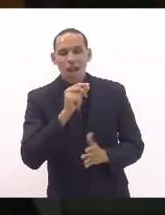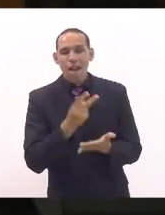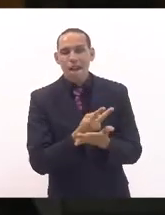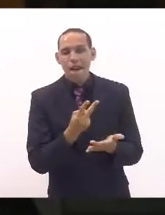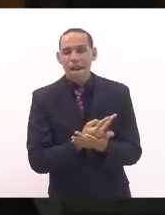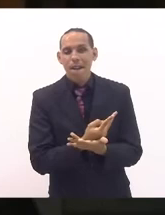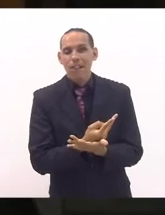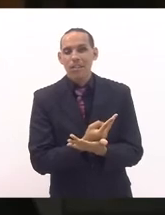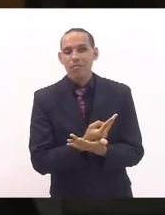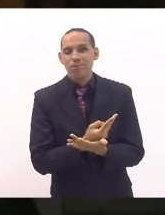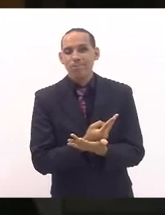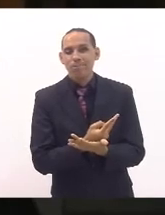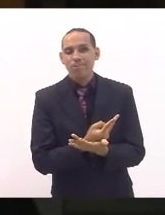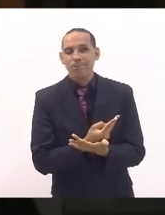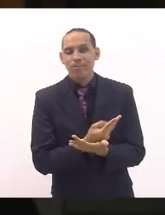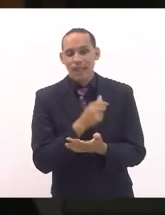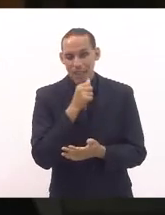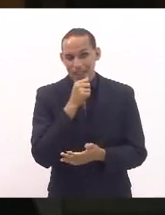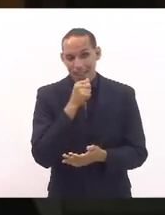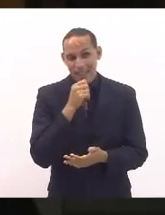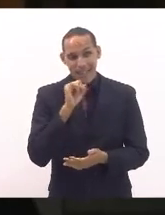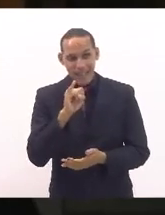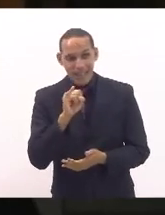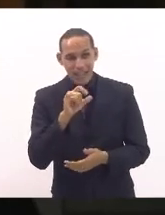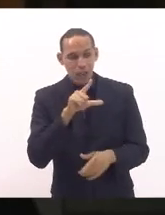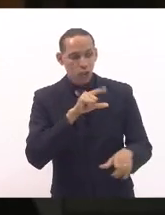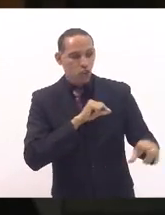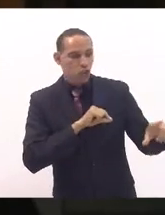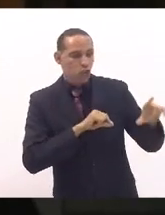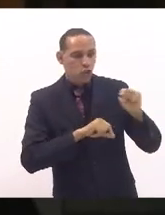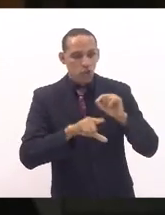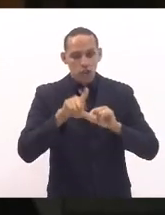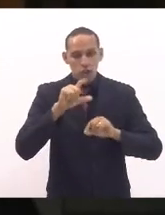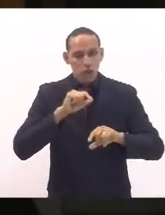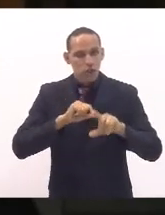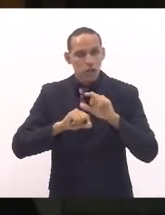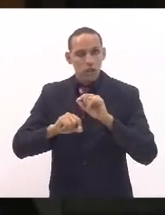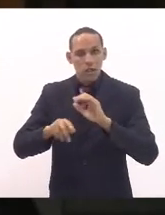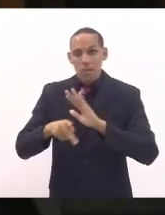E se houver uma seleção pública,